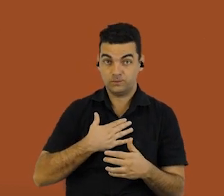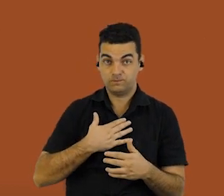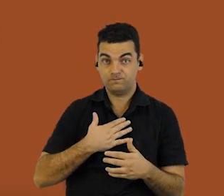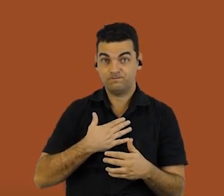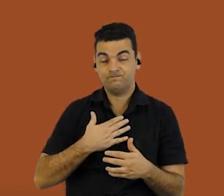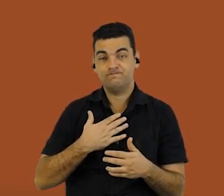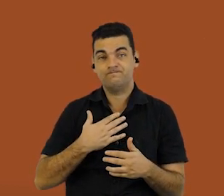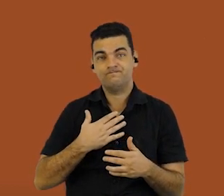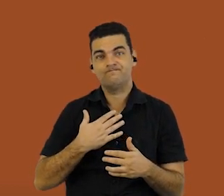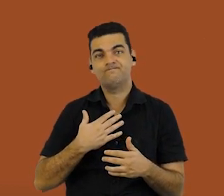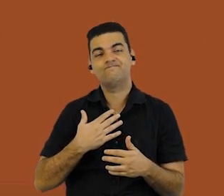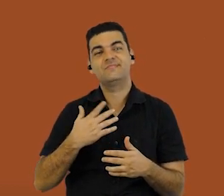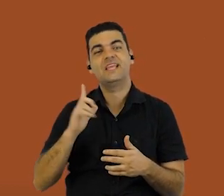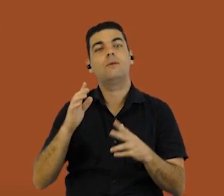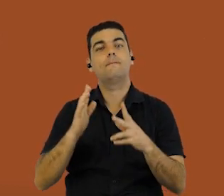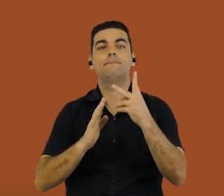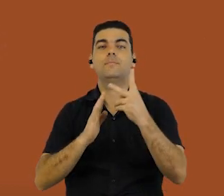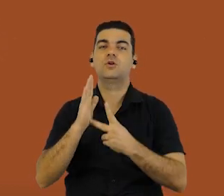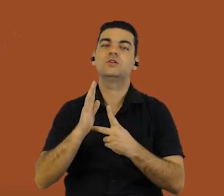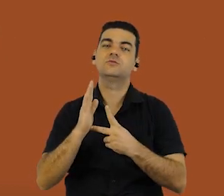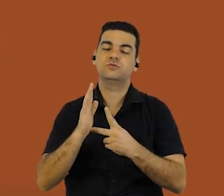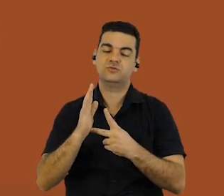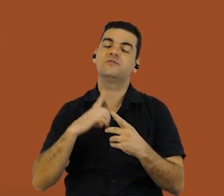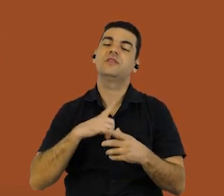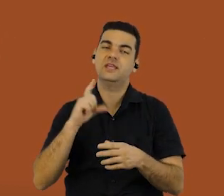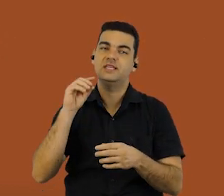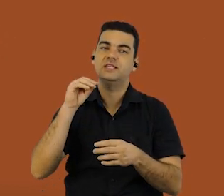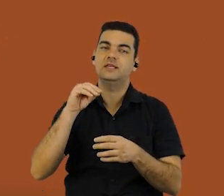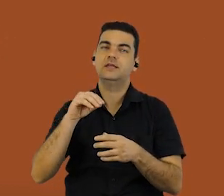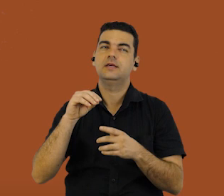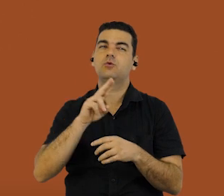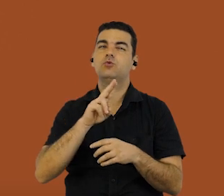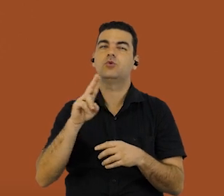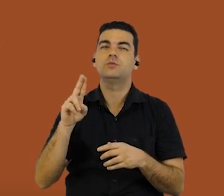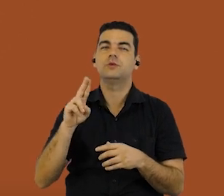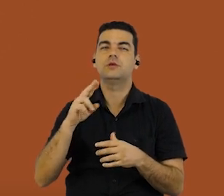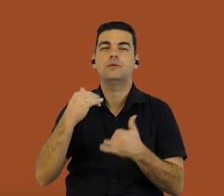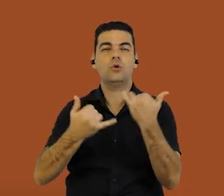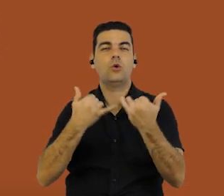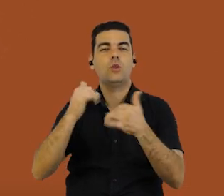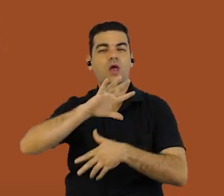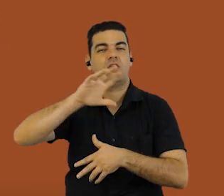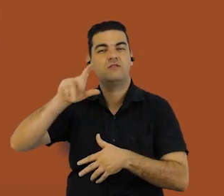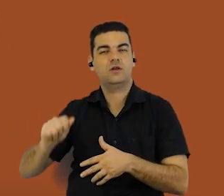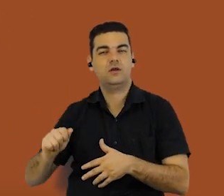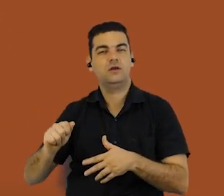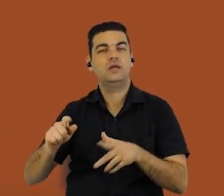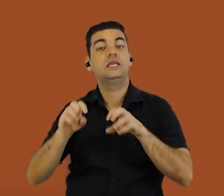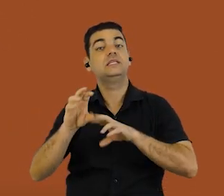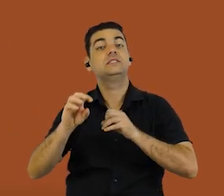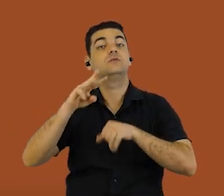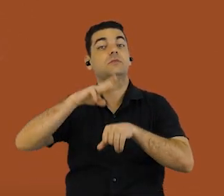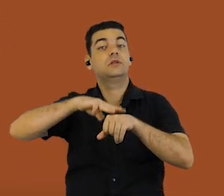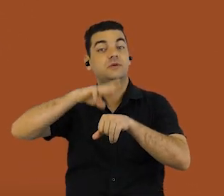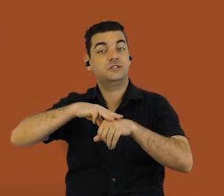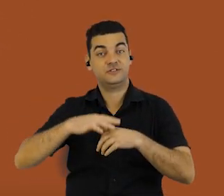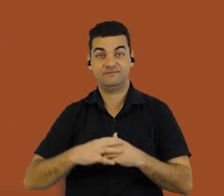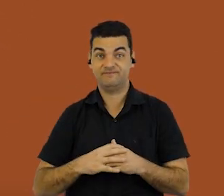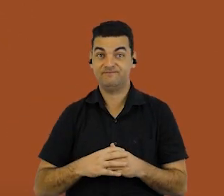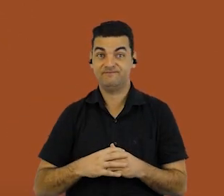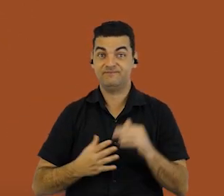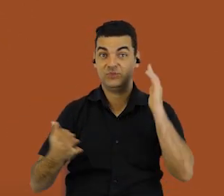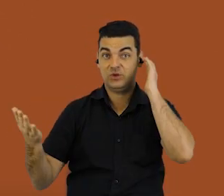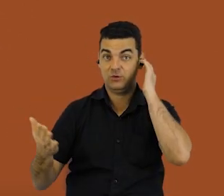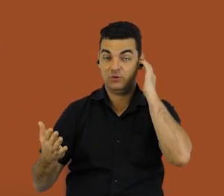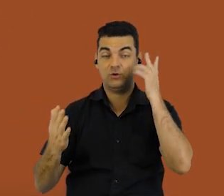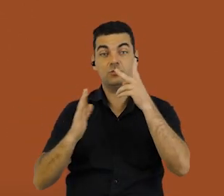mínima diferença, é num projeto de extensão que eu tenho que chama Jogos Africanos e Ensino de Matemática. Então,